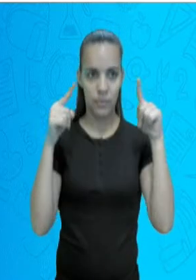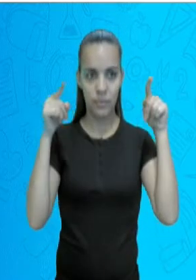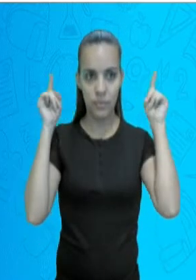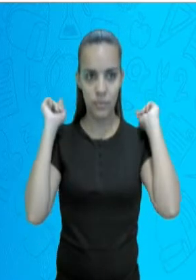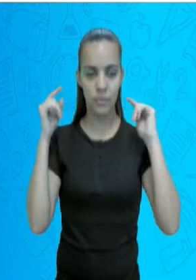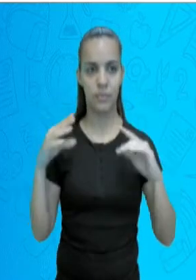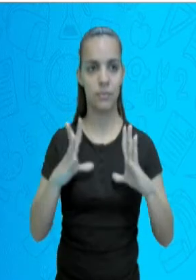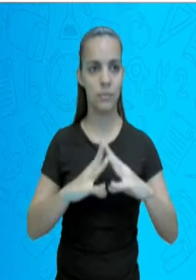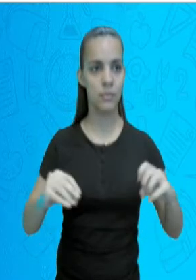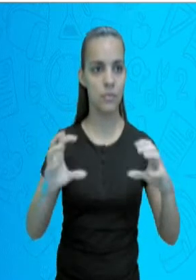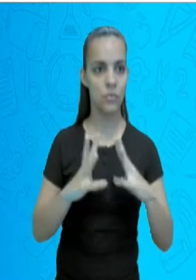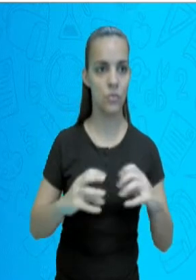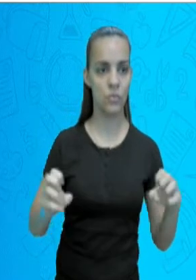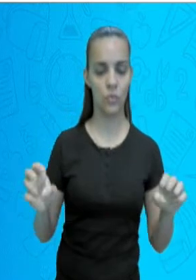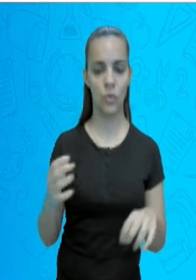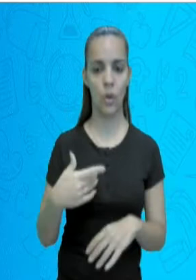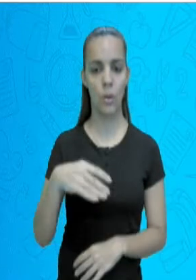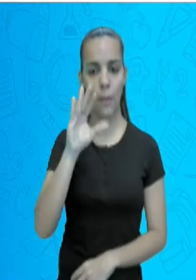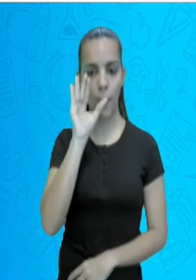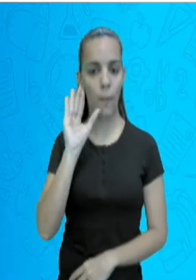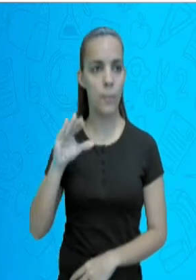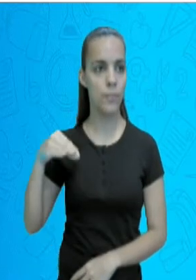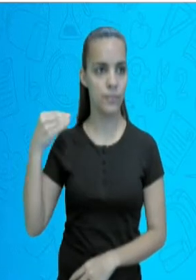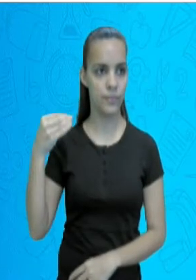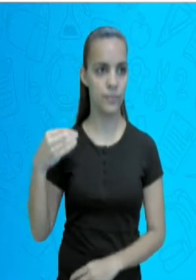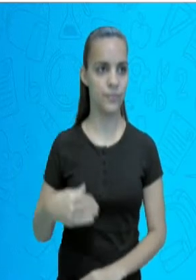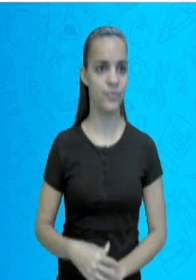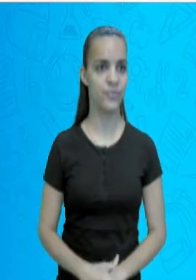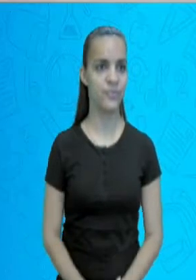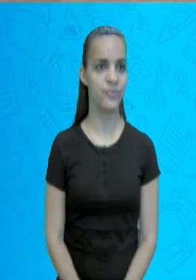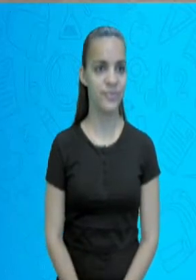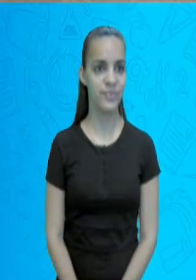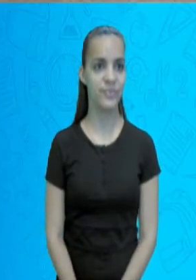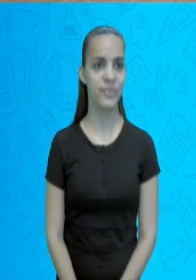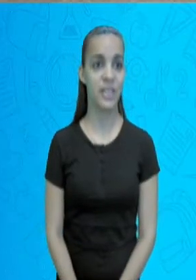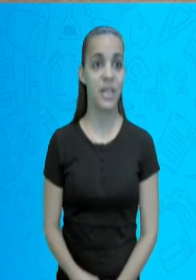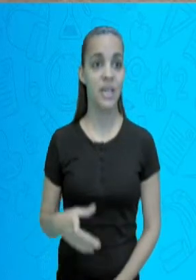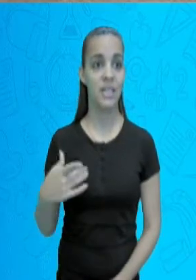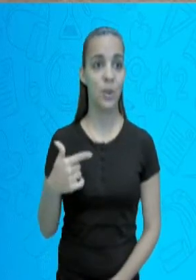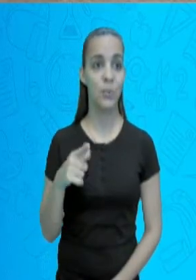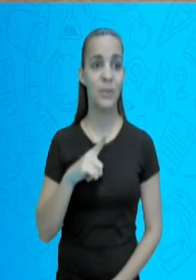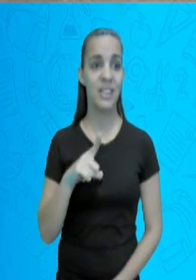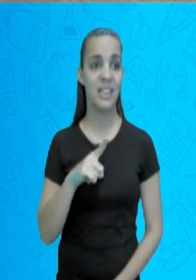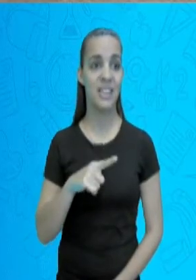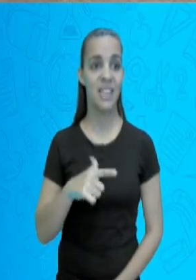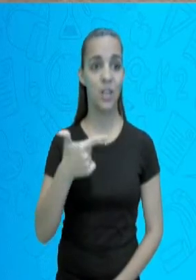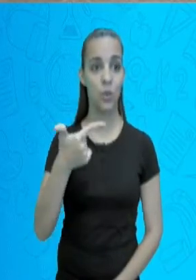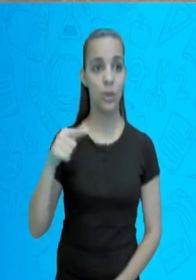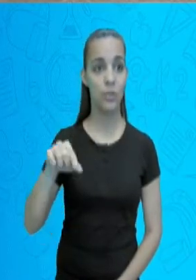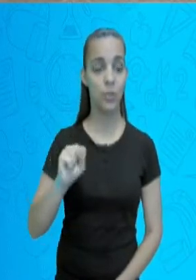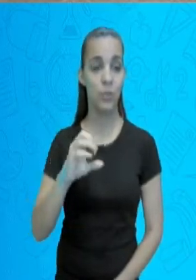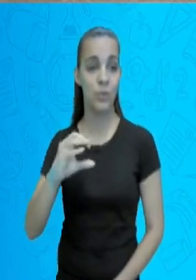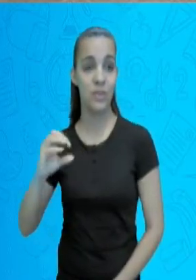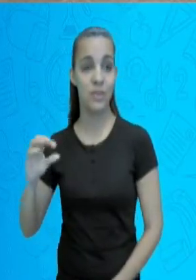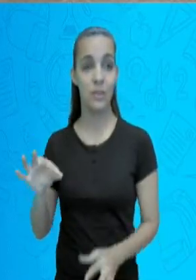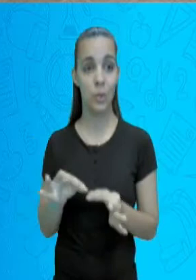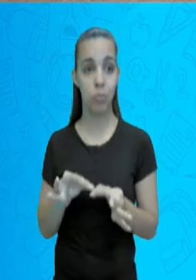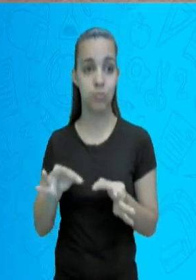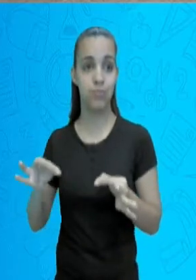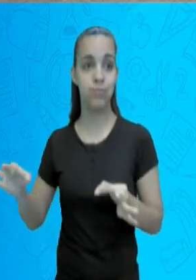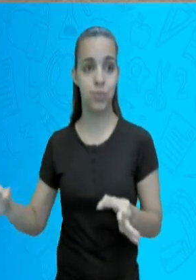2.800 quilômetros. O Danúbio é o mais longo da Europa. Eliane, você escorregou